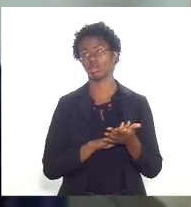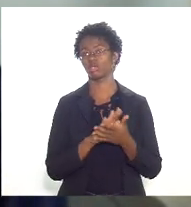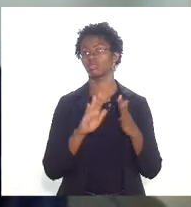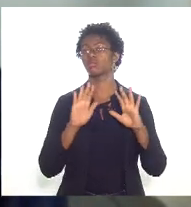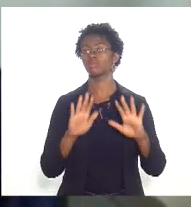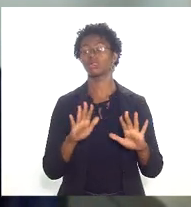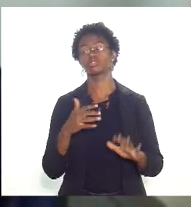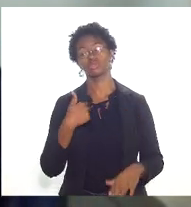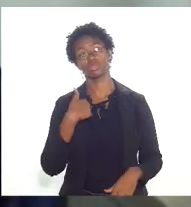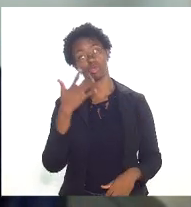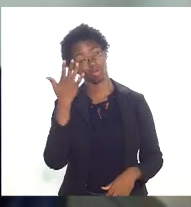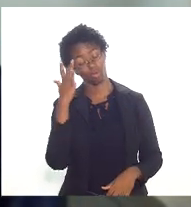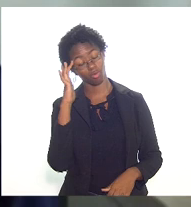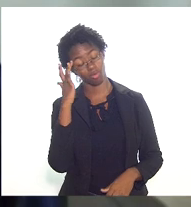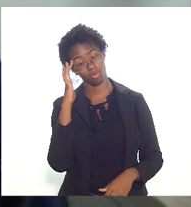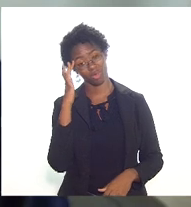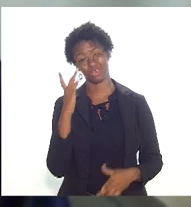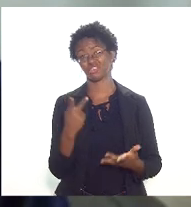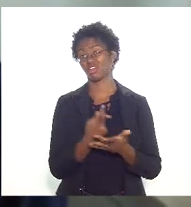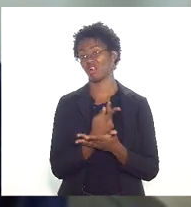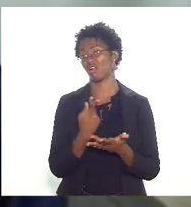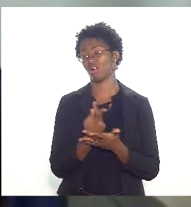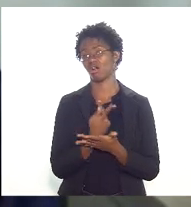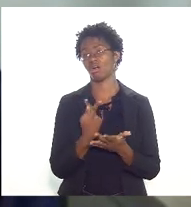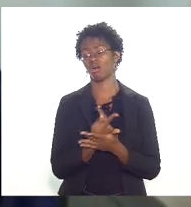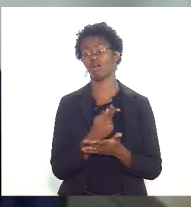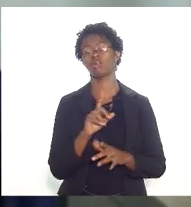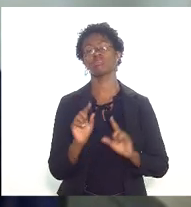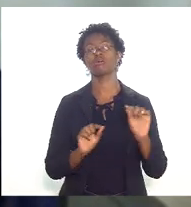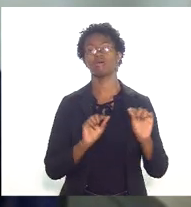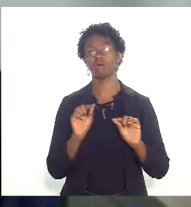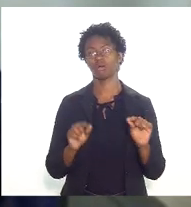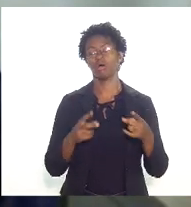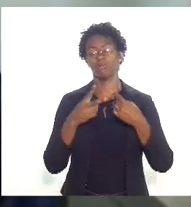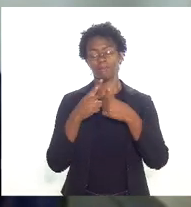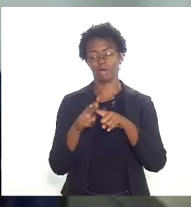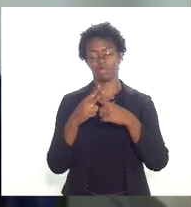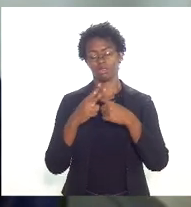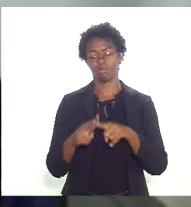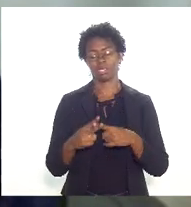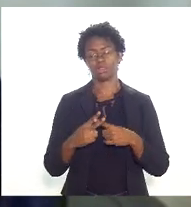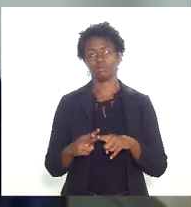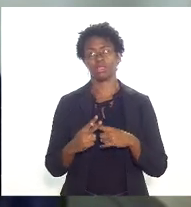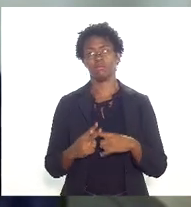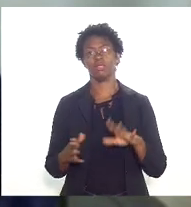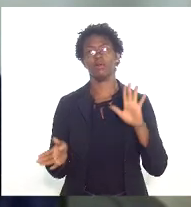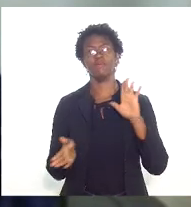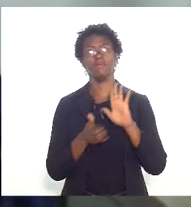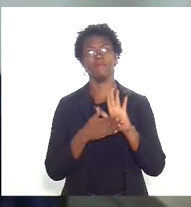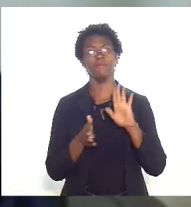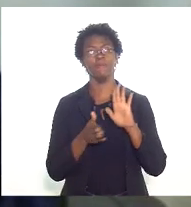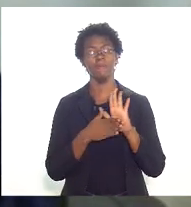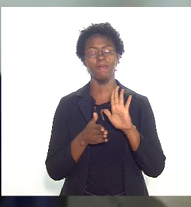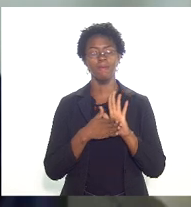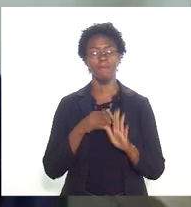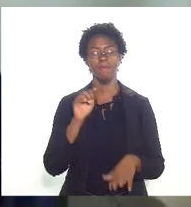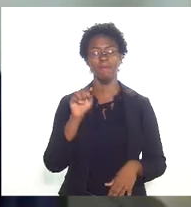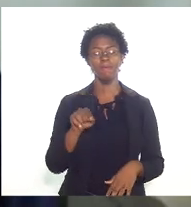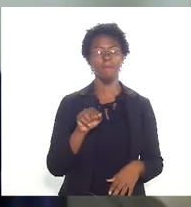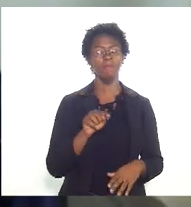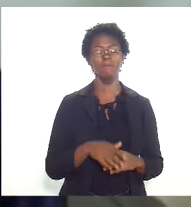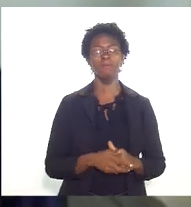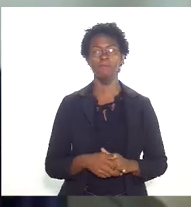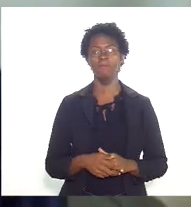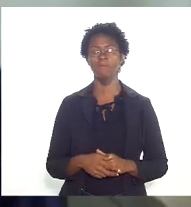que eu não acho correto é que as emendas propostas pelo Palácio